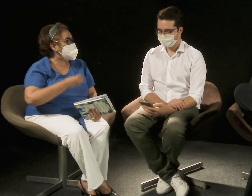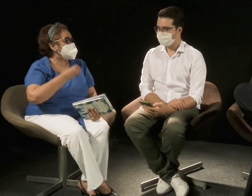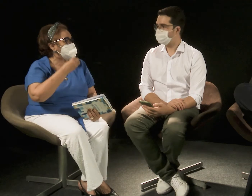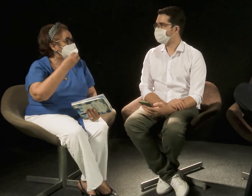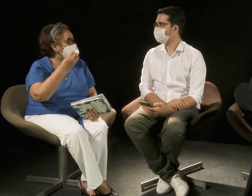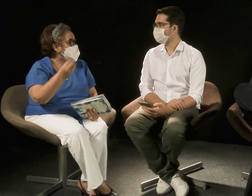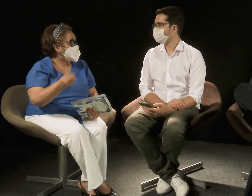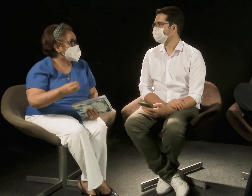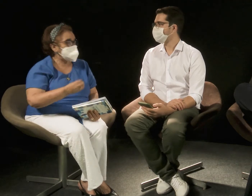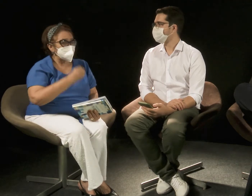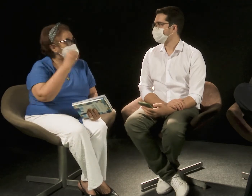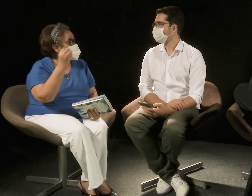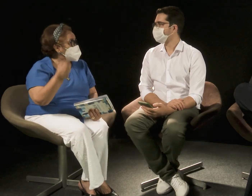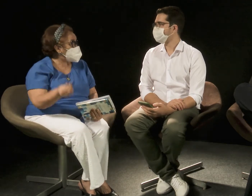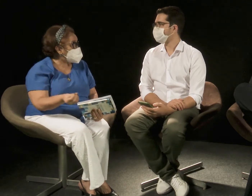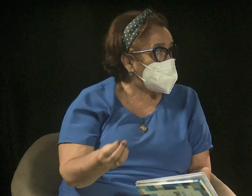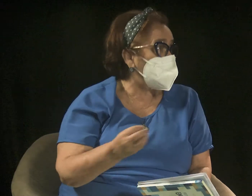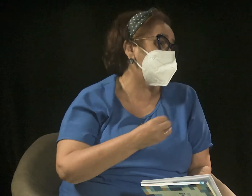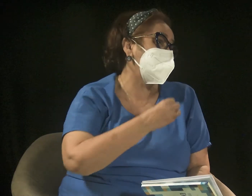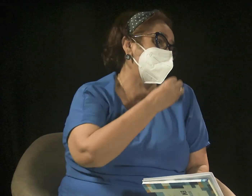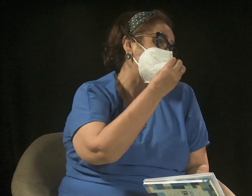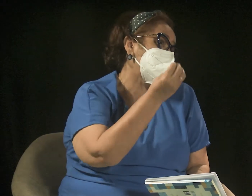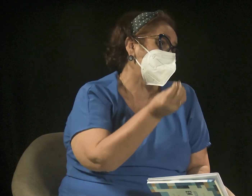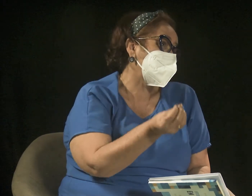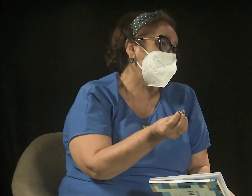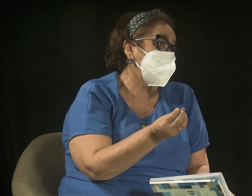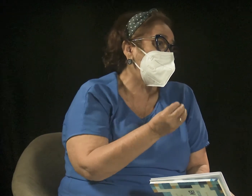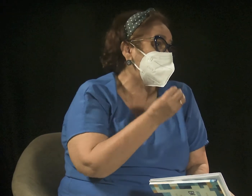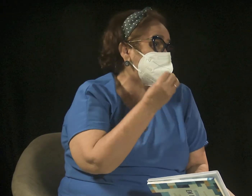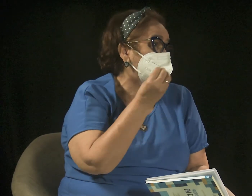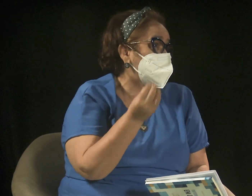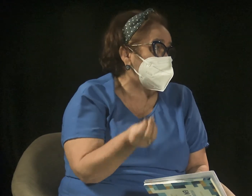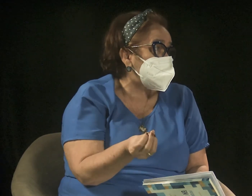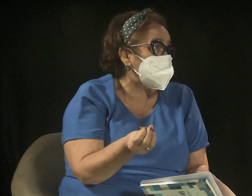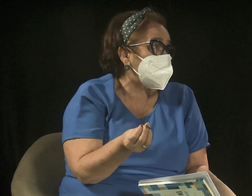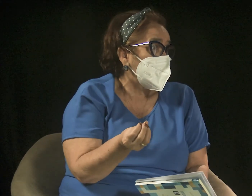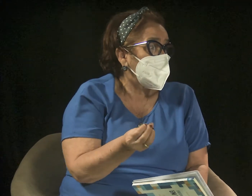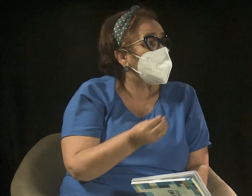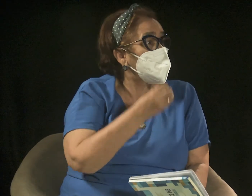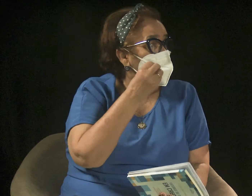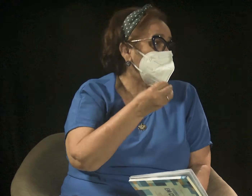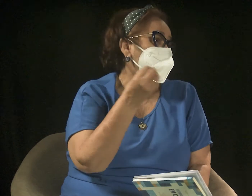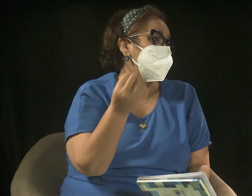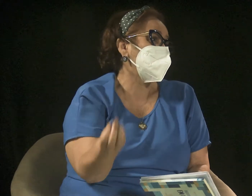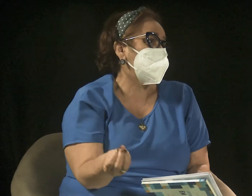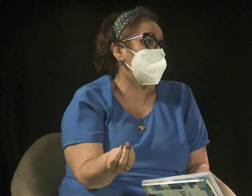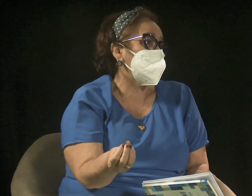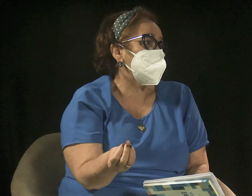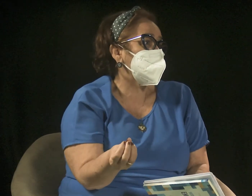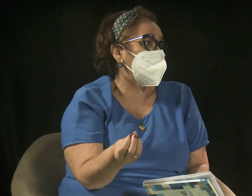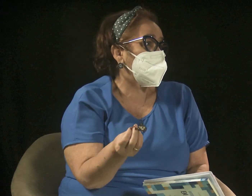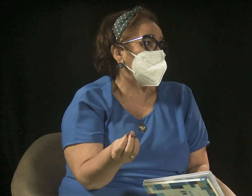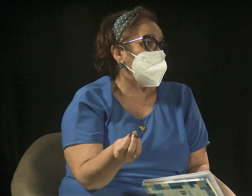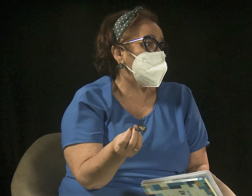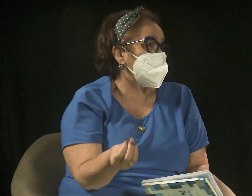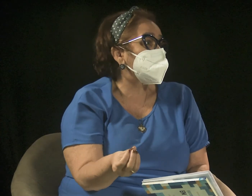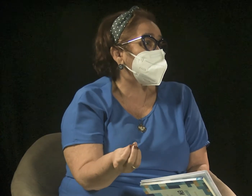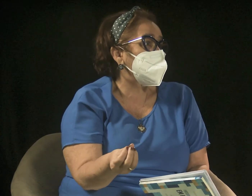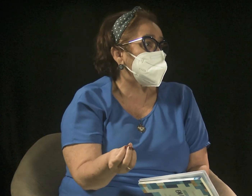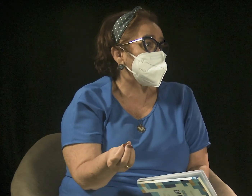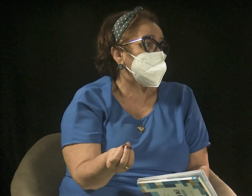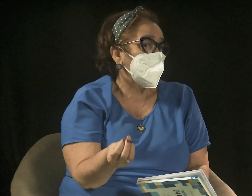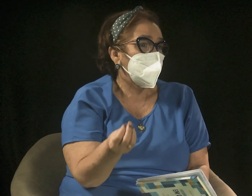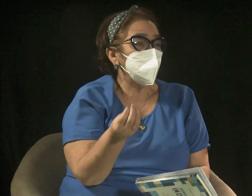participou da rodinha, ela se isolou, ou então ela está chorando, ela está triste, porque o professor conhece o comportamento